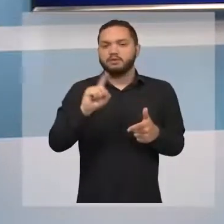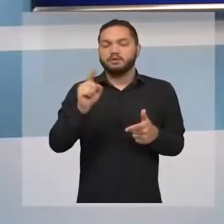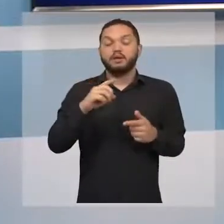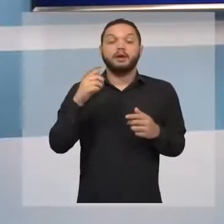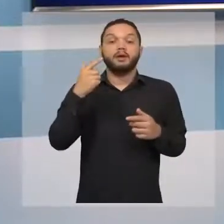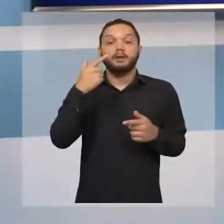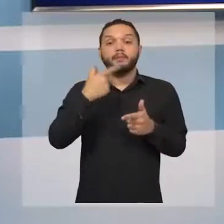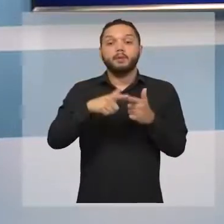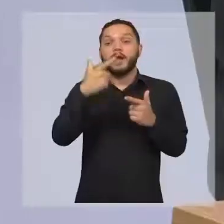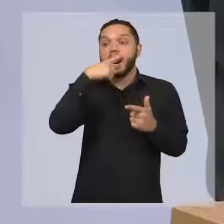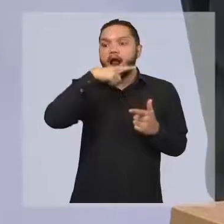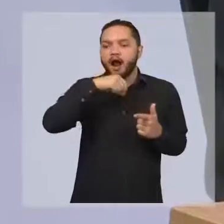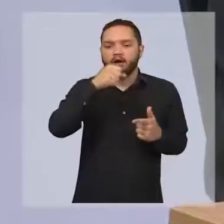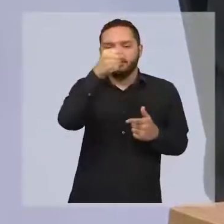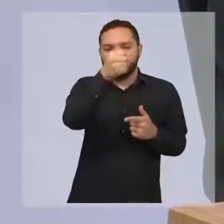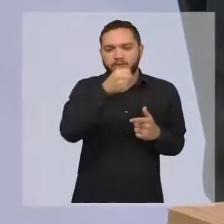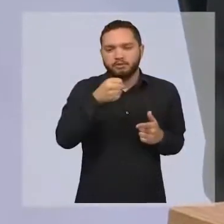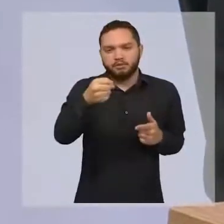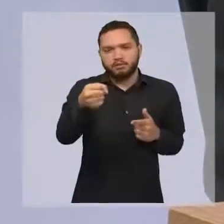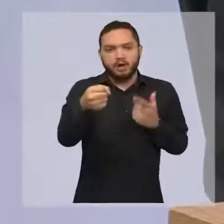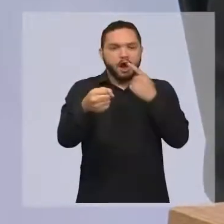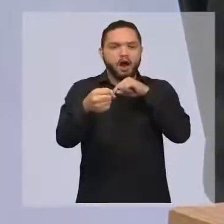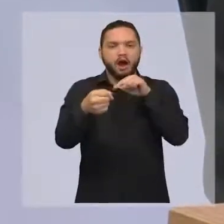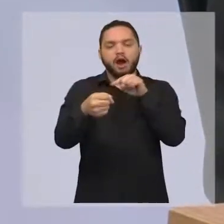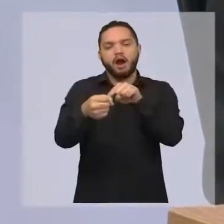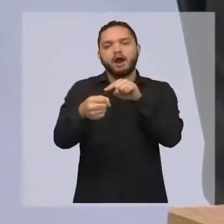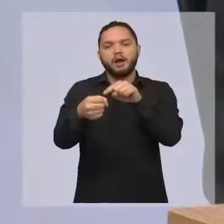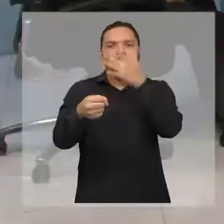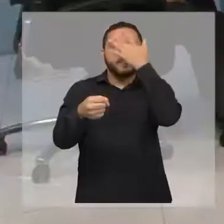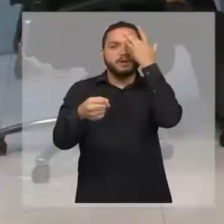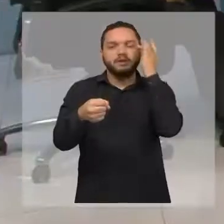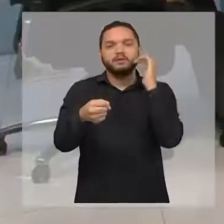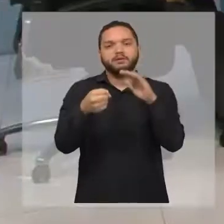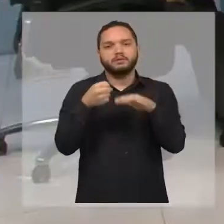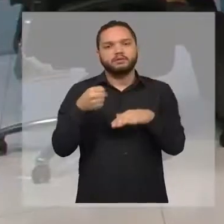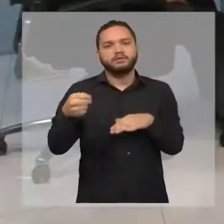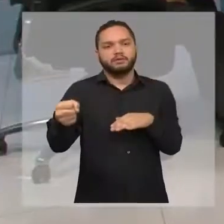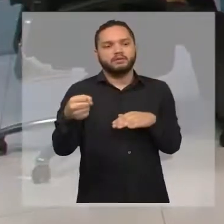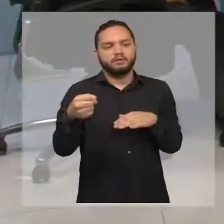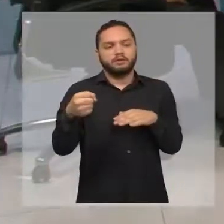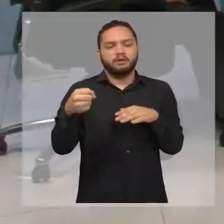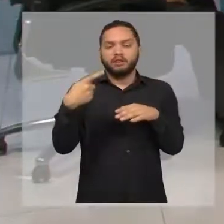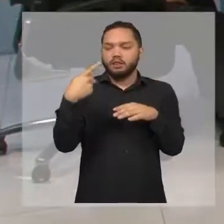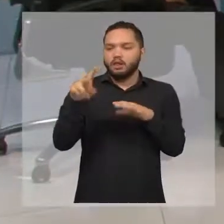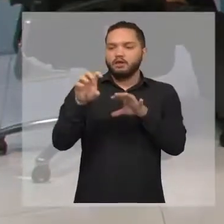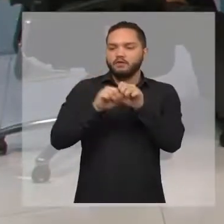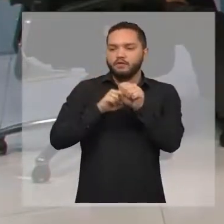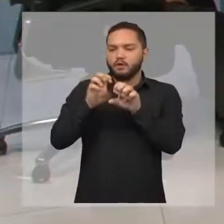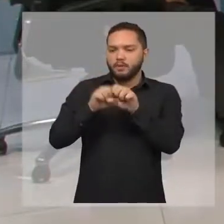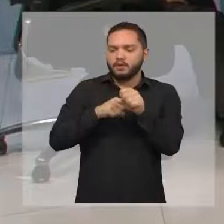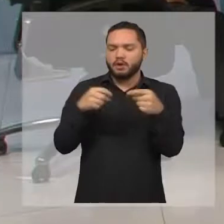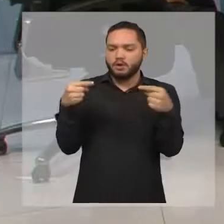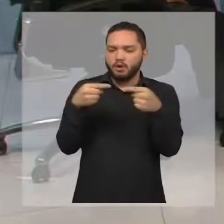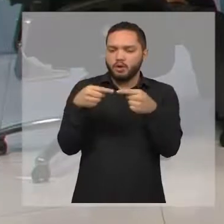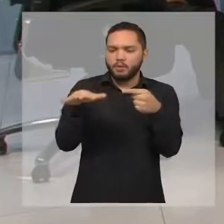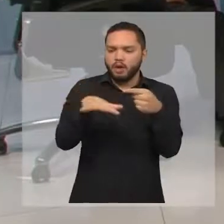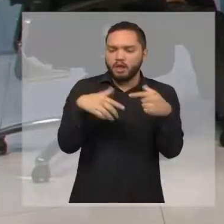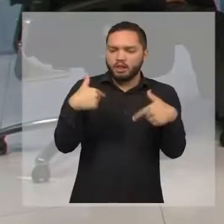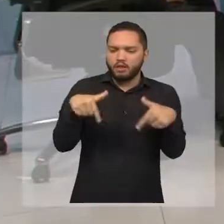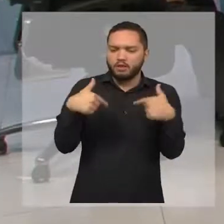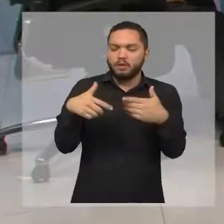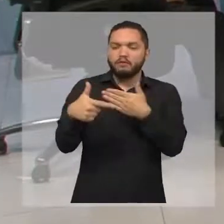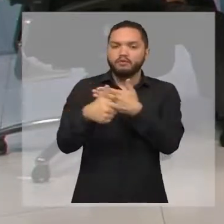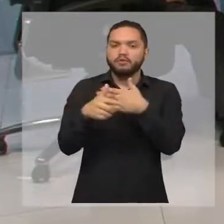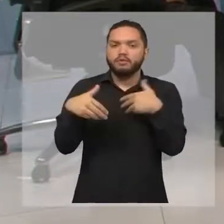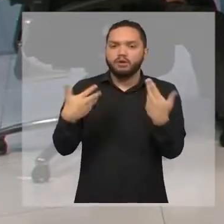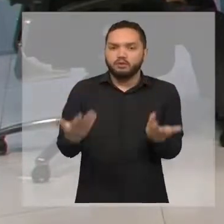indicam, tá? Qual é a identificação, a formação daquele cidadão com a função. Isso não